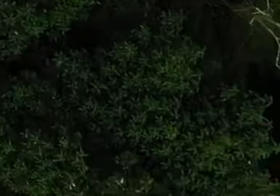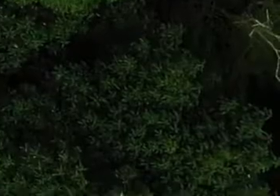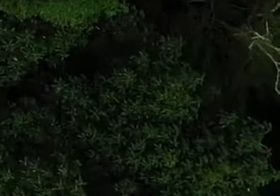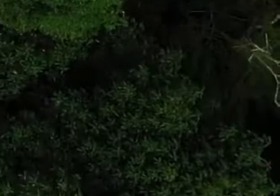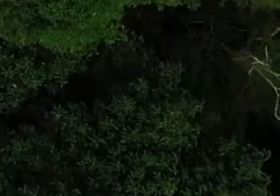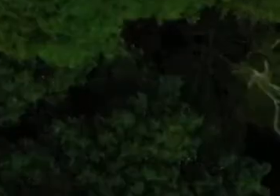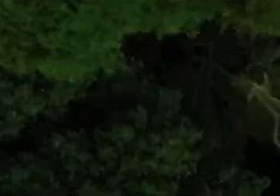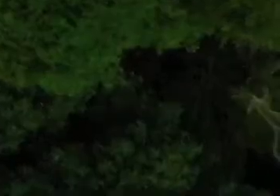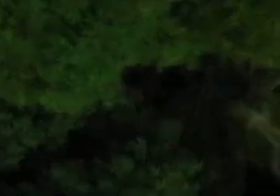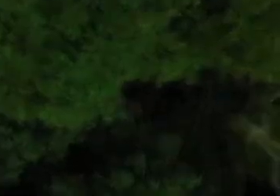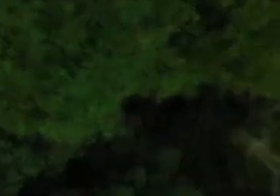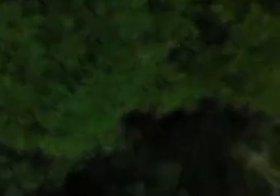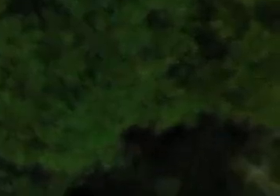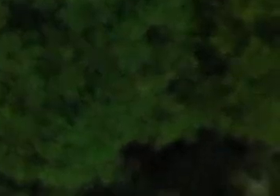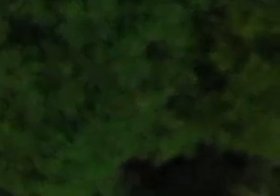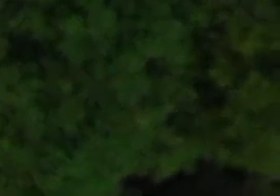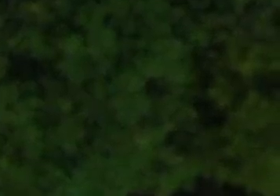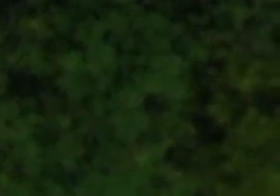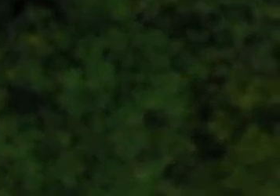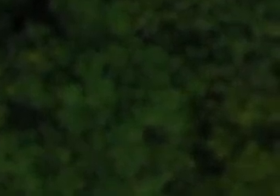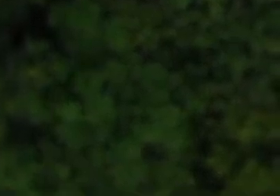edição.